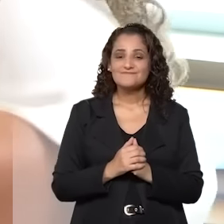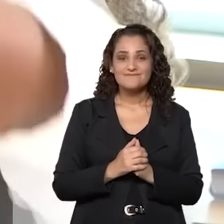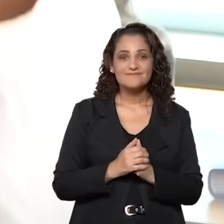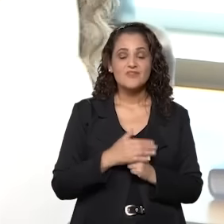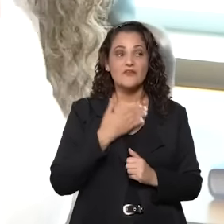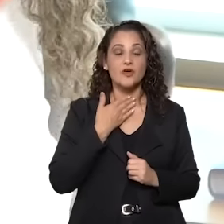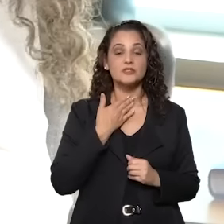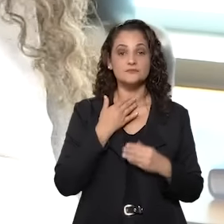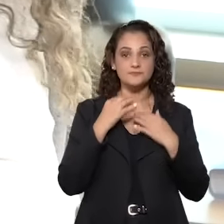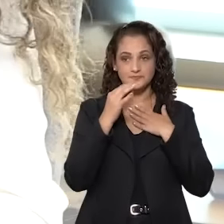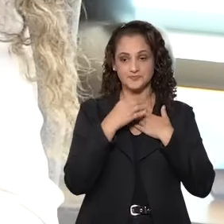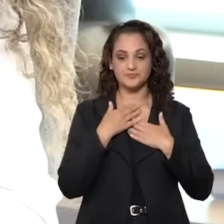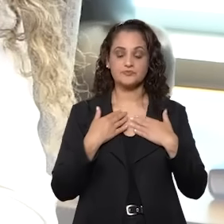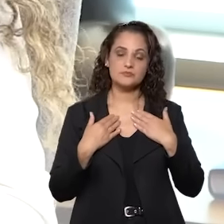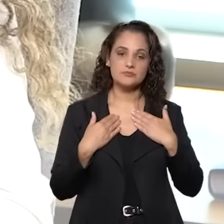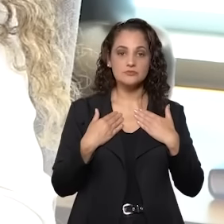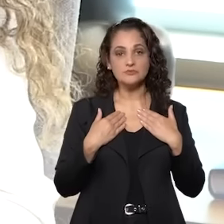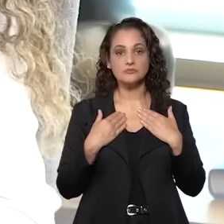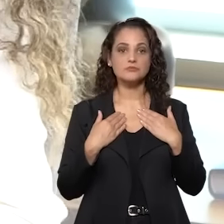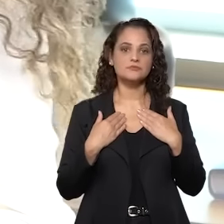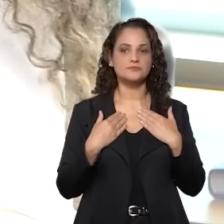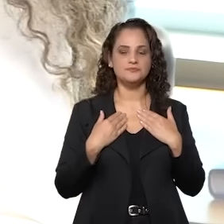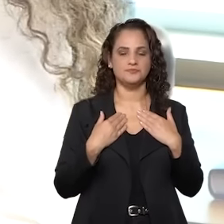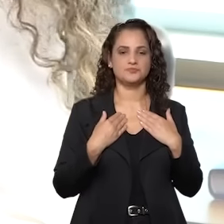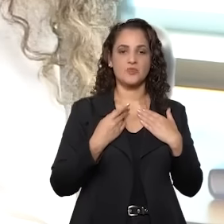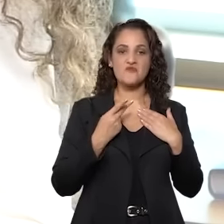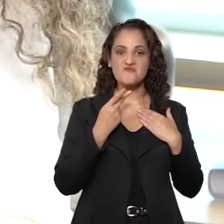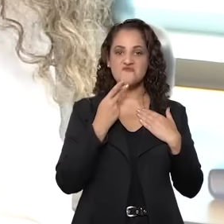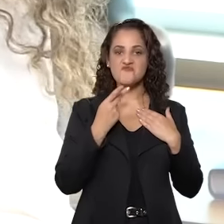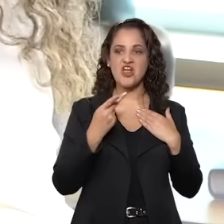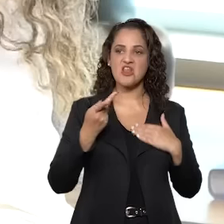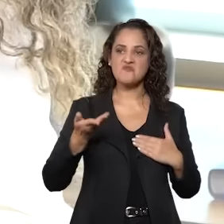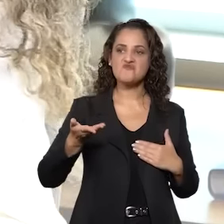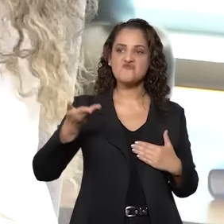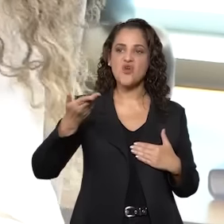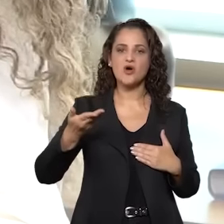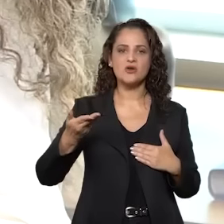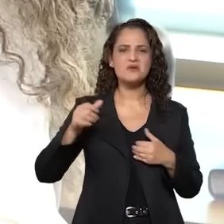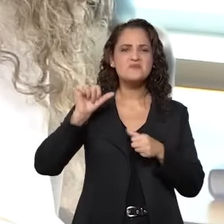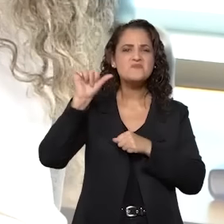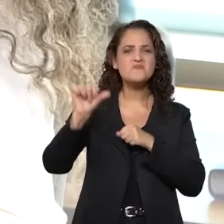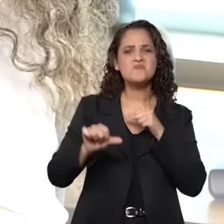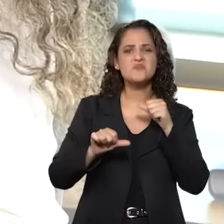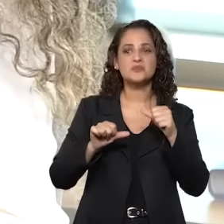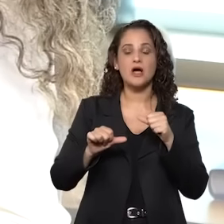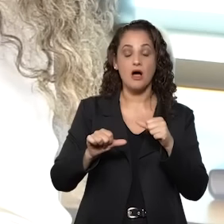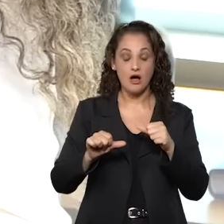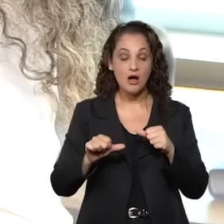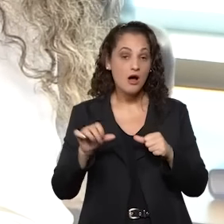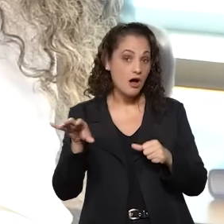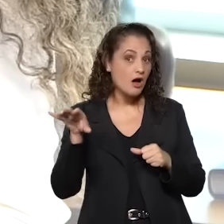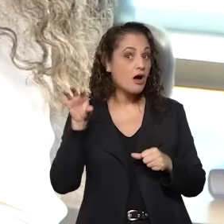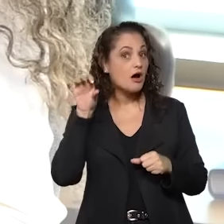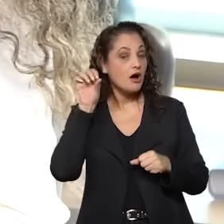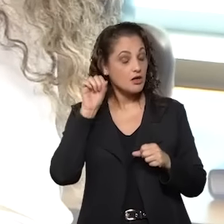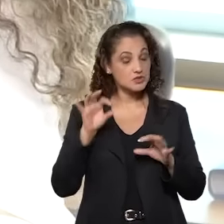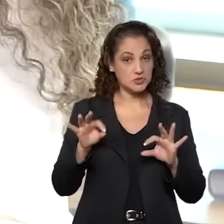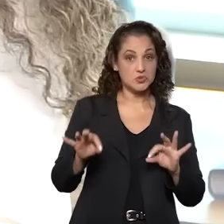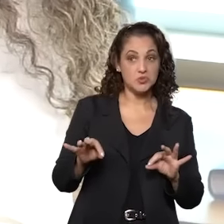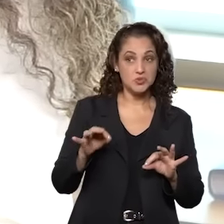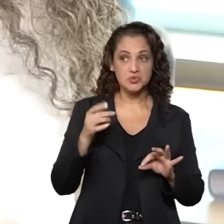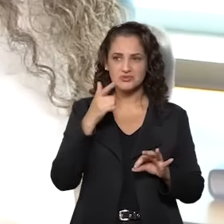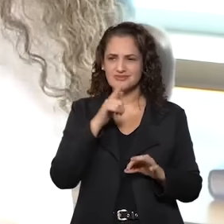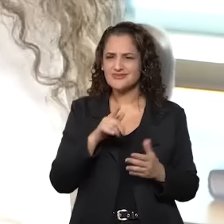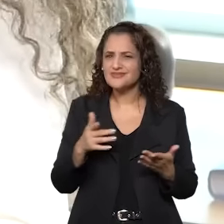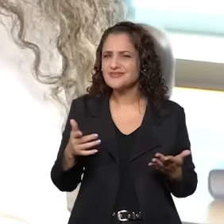pessoas precisam para conseguir validar aquilo que ela está ouvindo Então veja Gente é muita coisa que quem tá num lugar